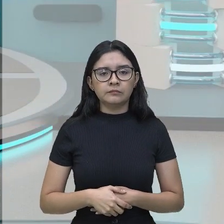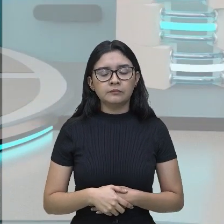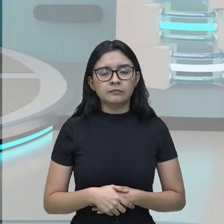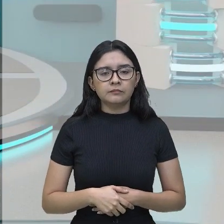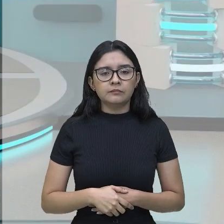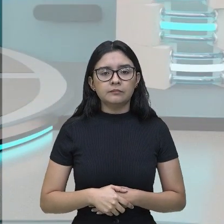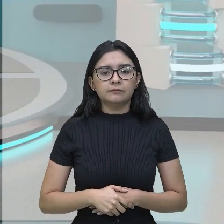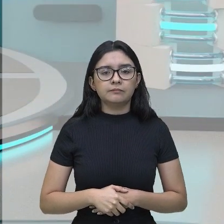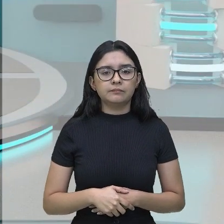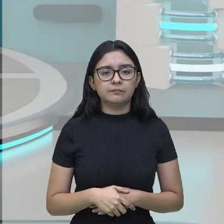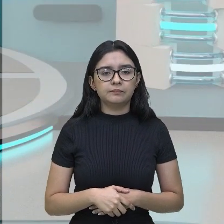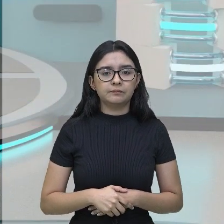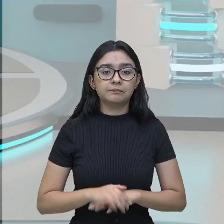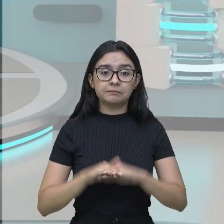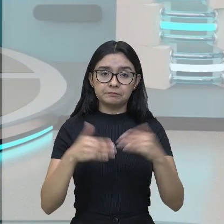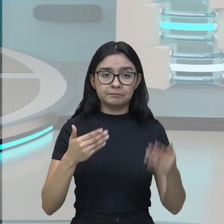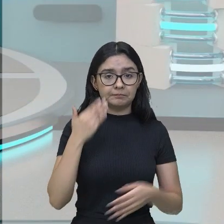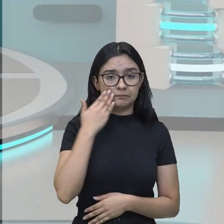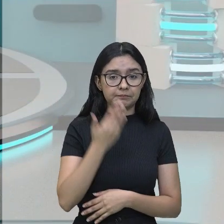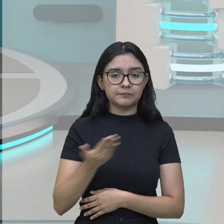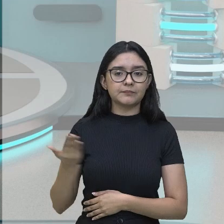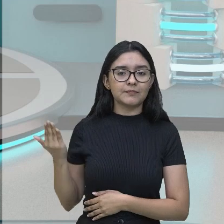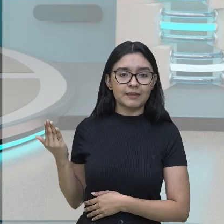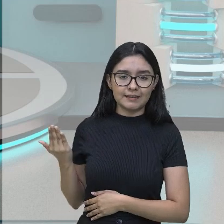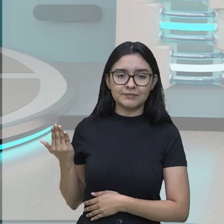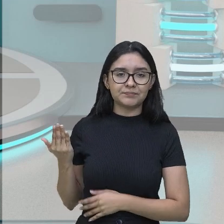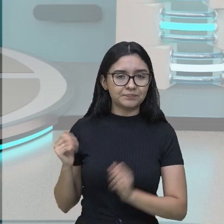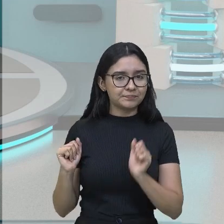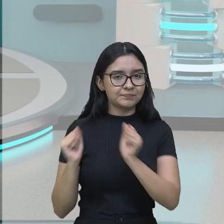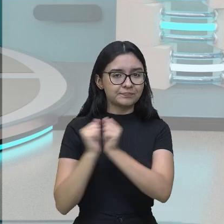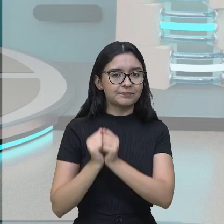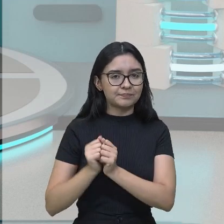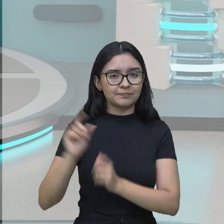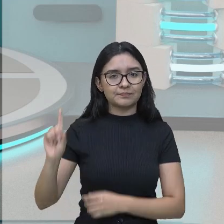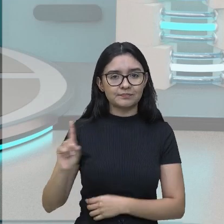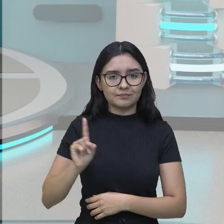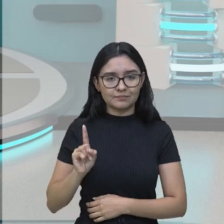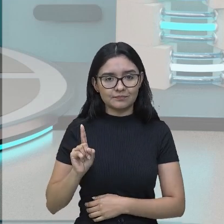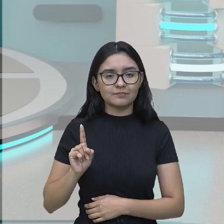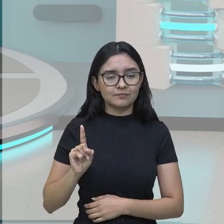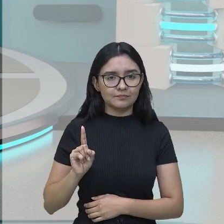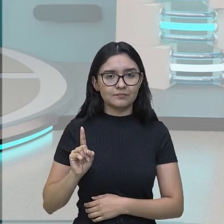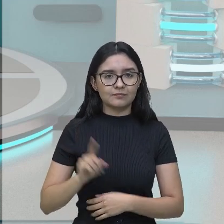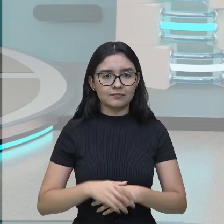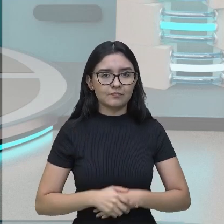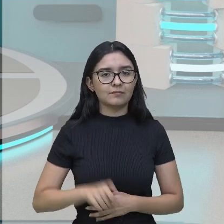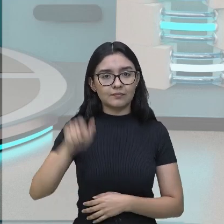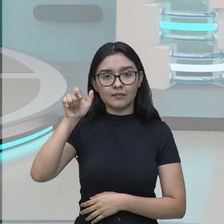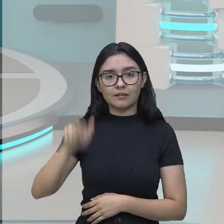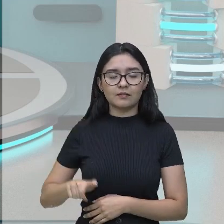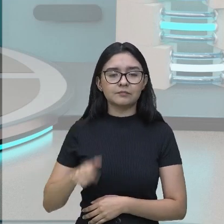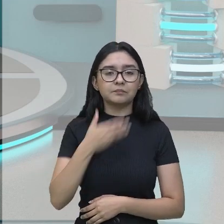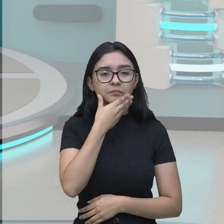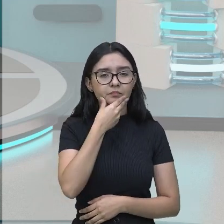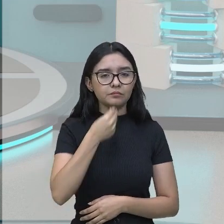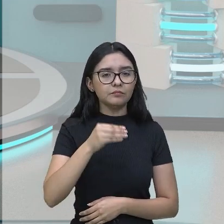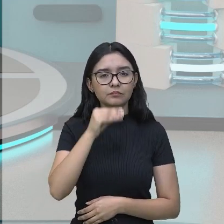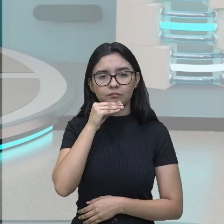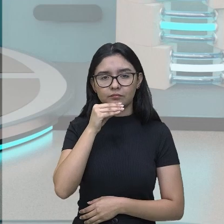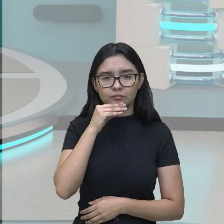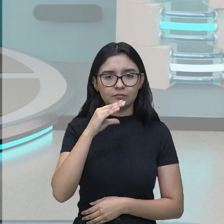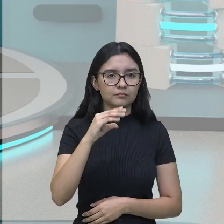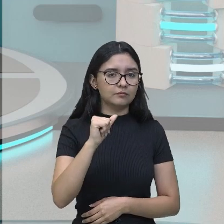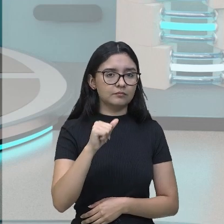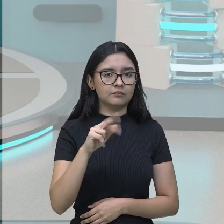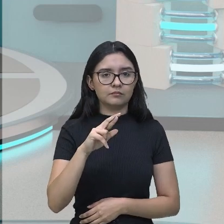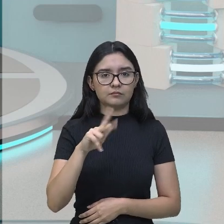E é isso mesmo, ele vai estar aqui agora conosco, né? Então vejam, esta figura de Carlos Drummond de Andrade, né? Este é o